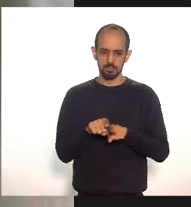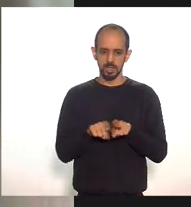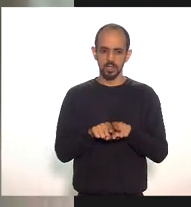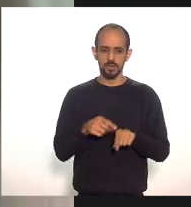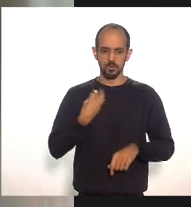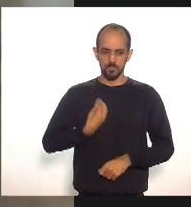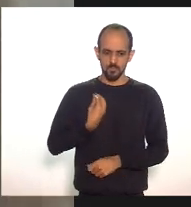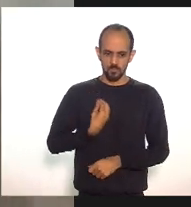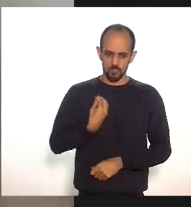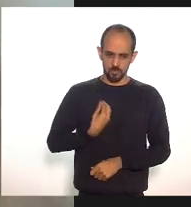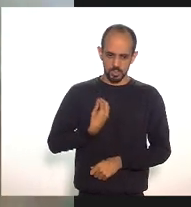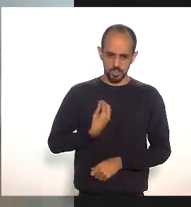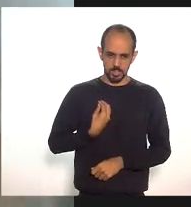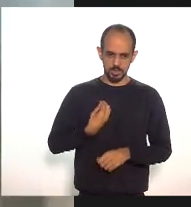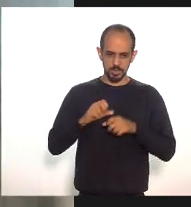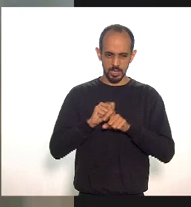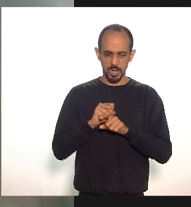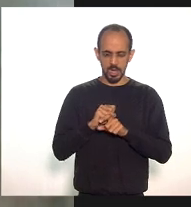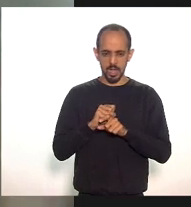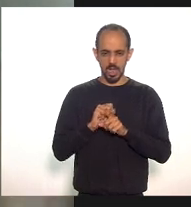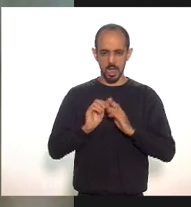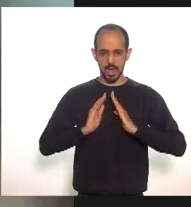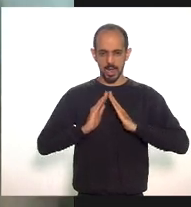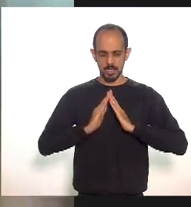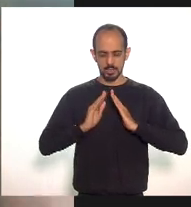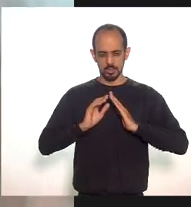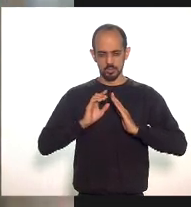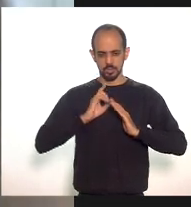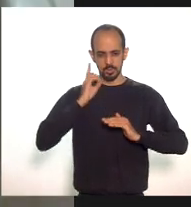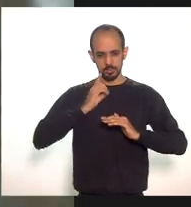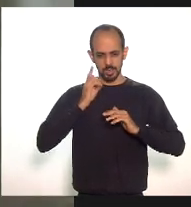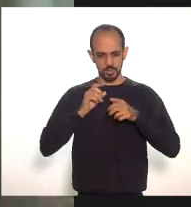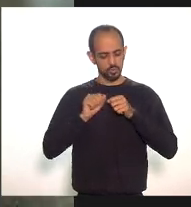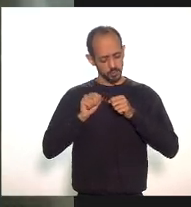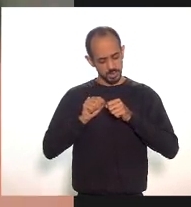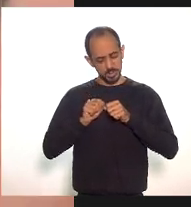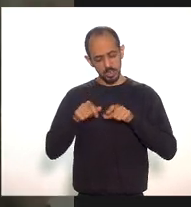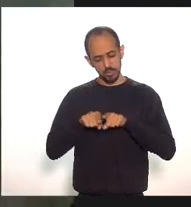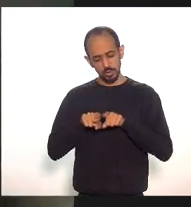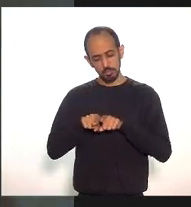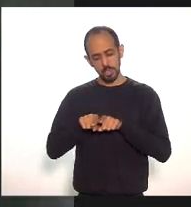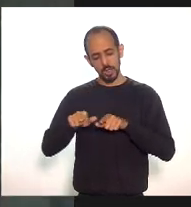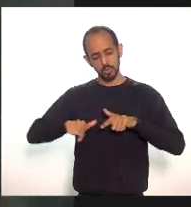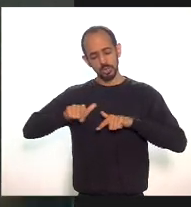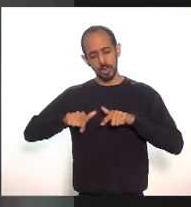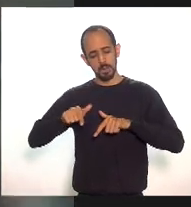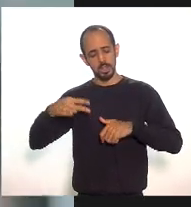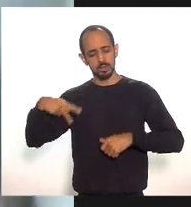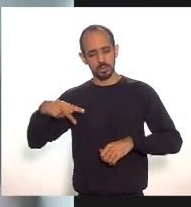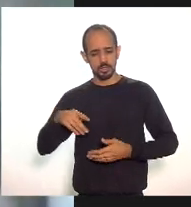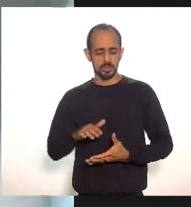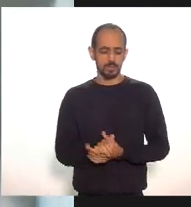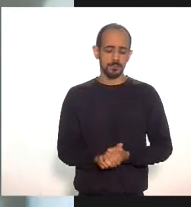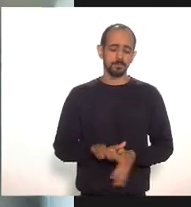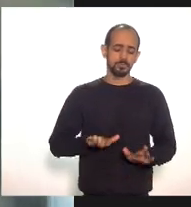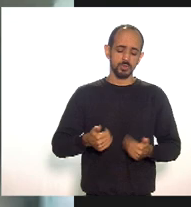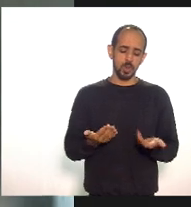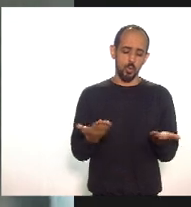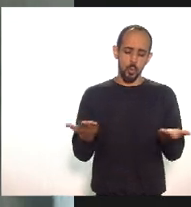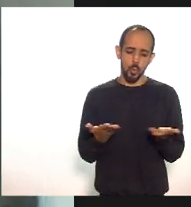e Assembleia Legislativa mais uma vez fazendo a sua parte agradeço e de certa forma a Assembleia Legislativa hoje